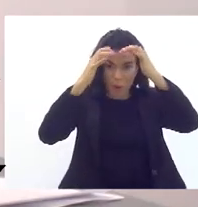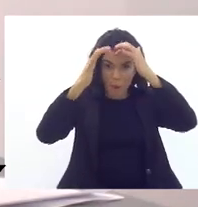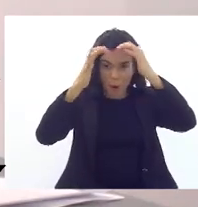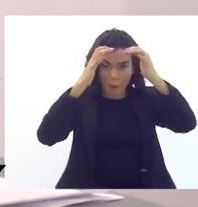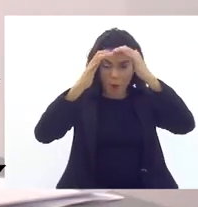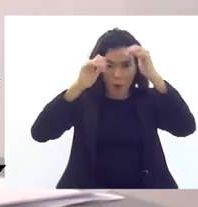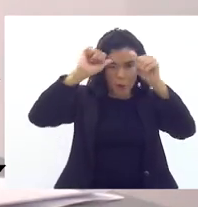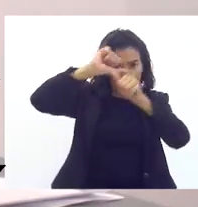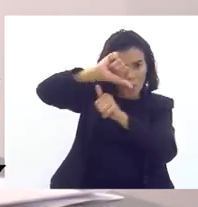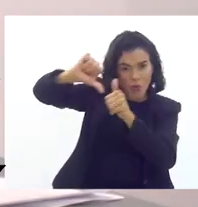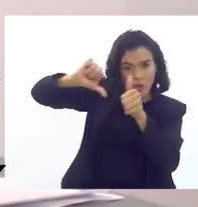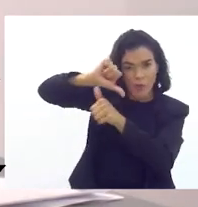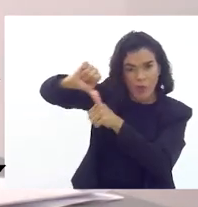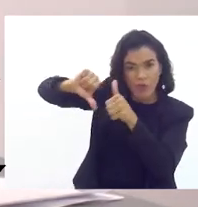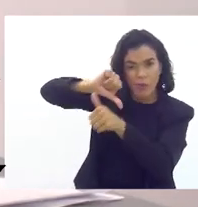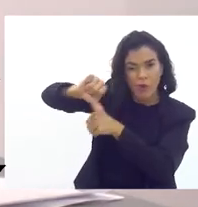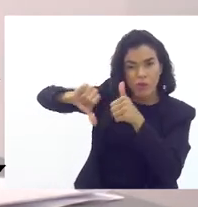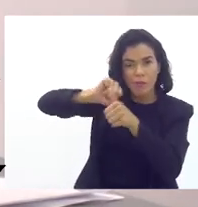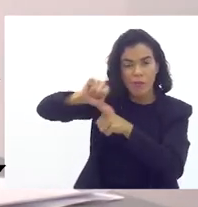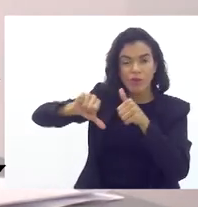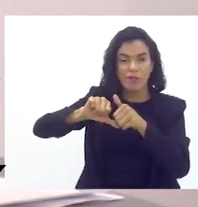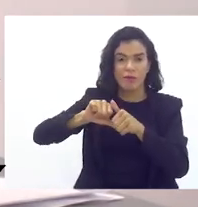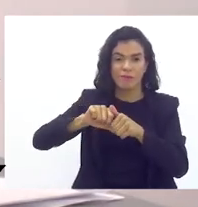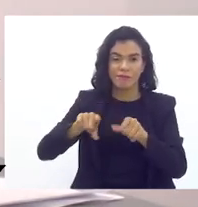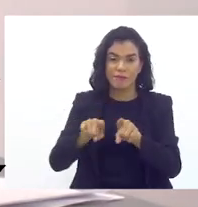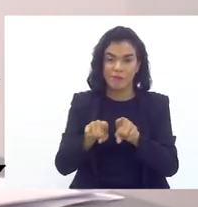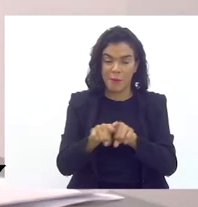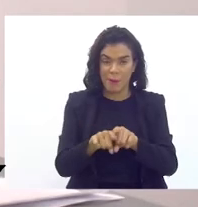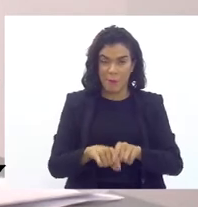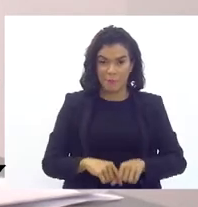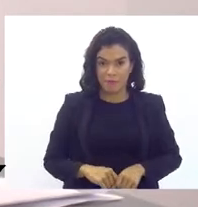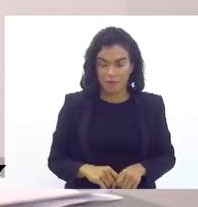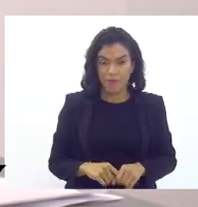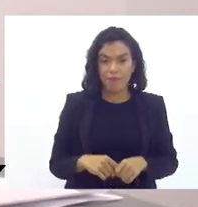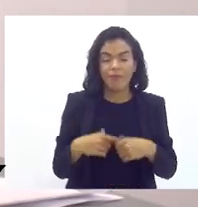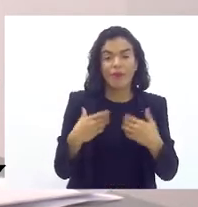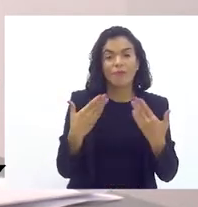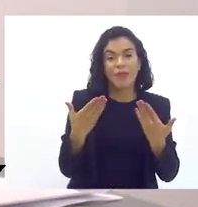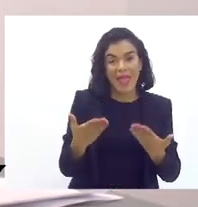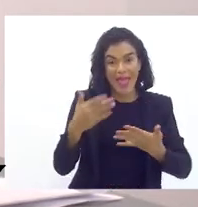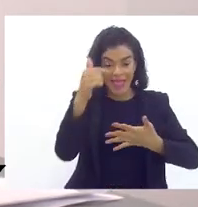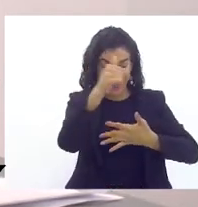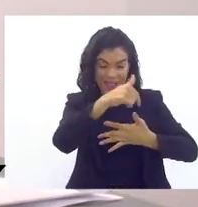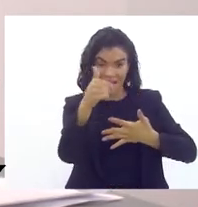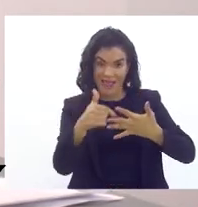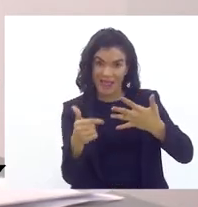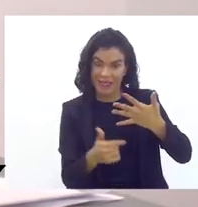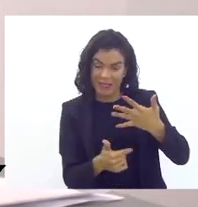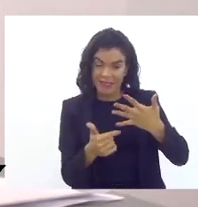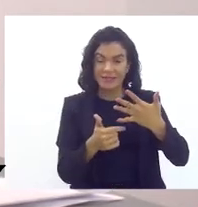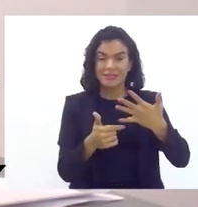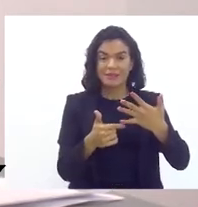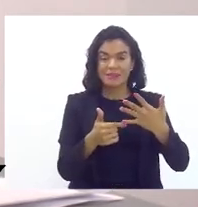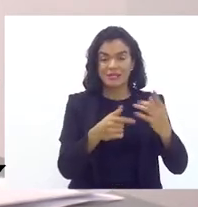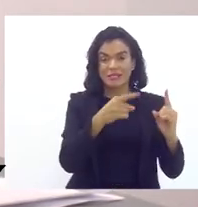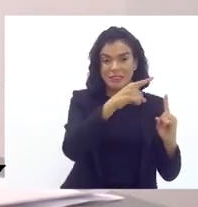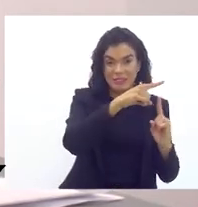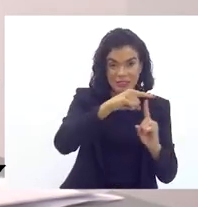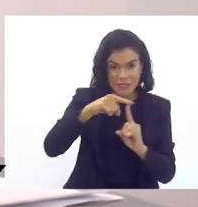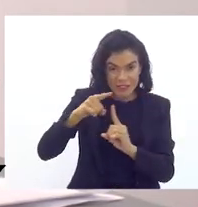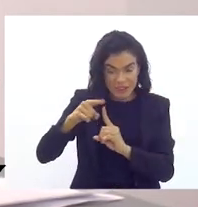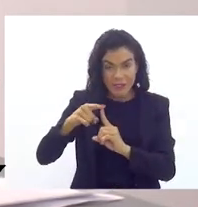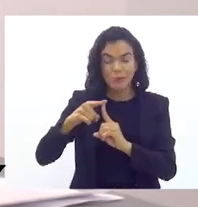alterações a modificações a contaminações e é são essas comunicações são essas